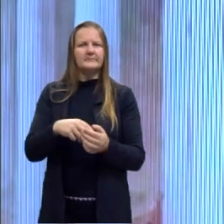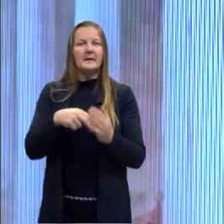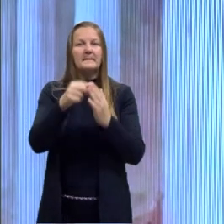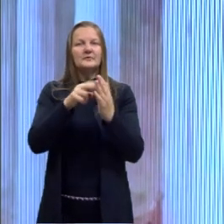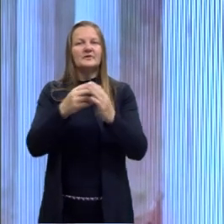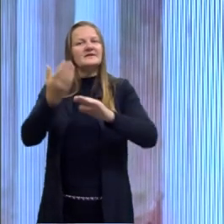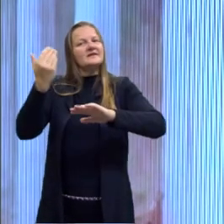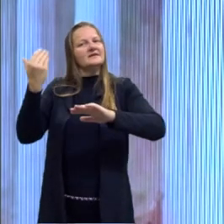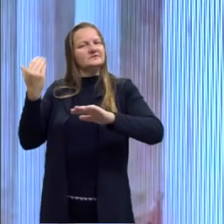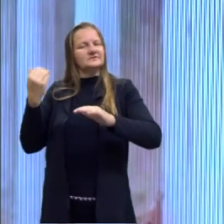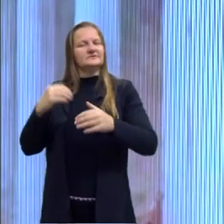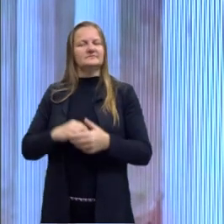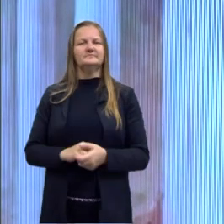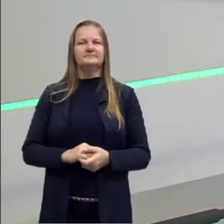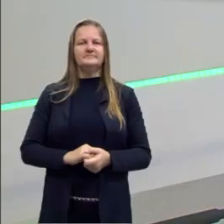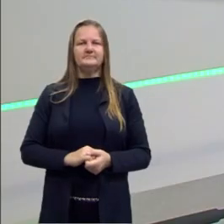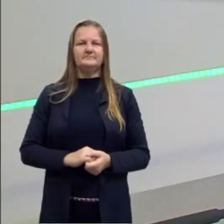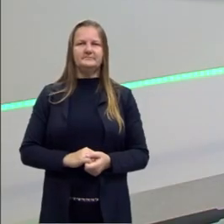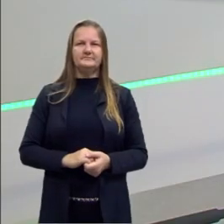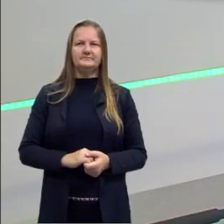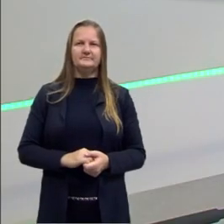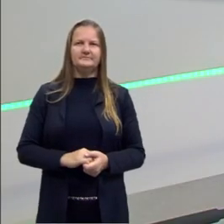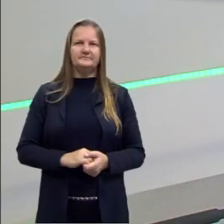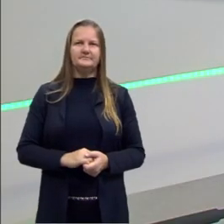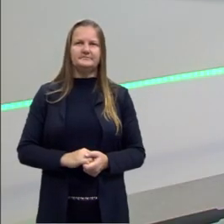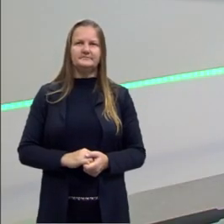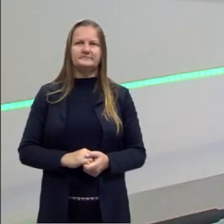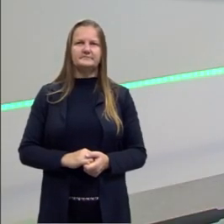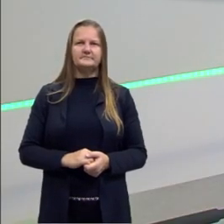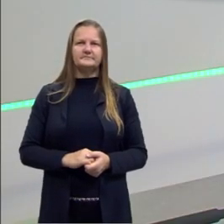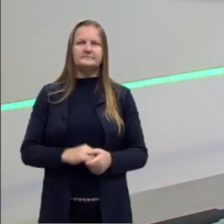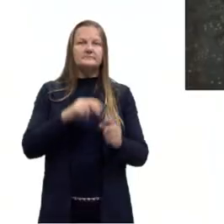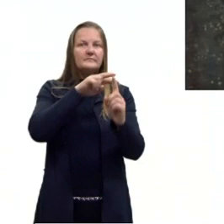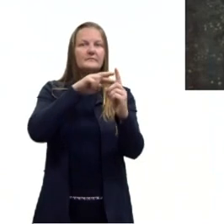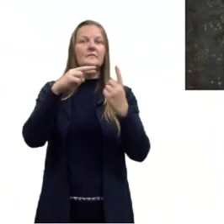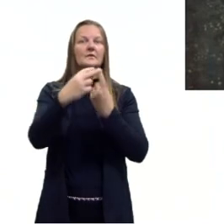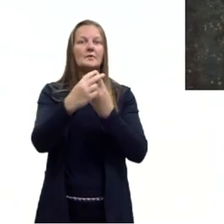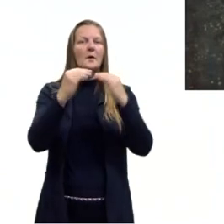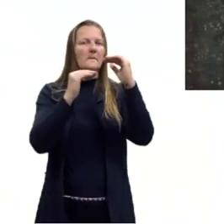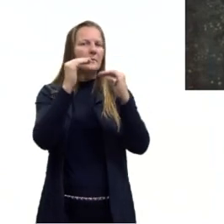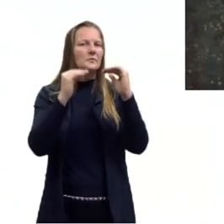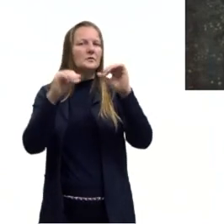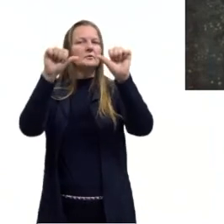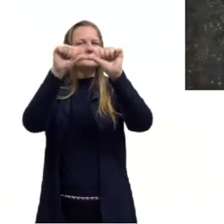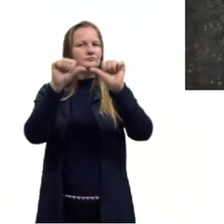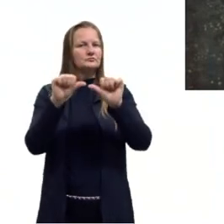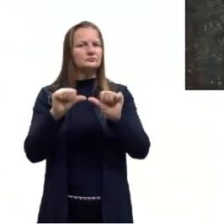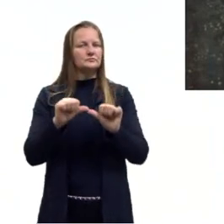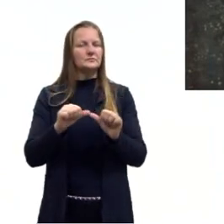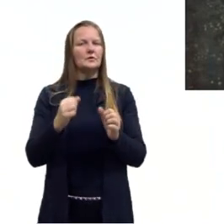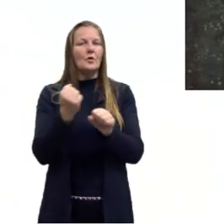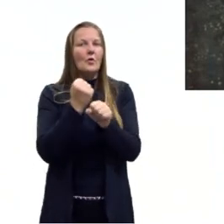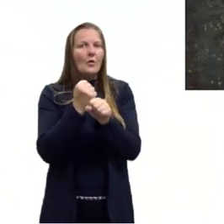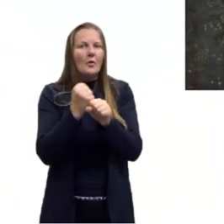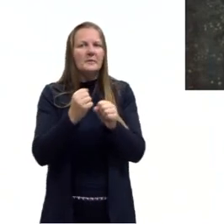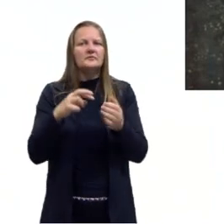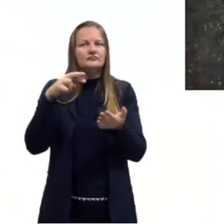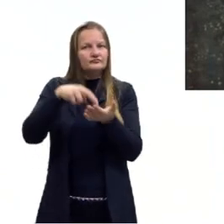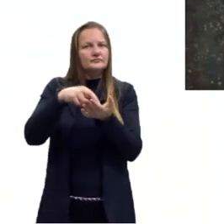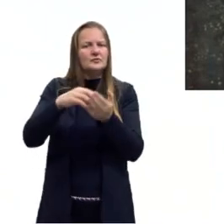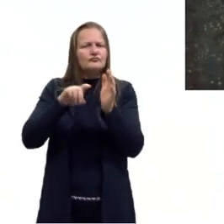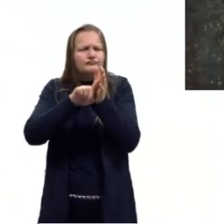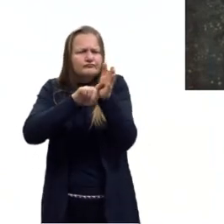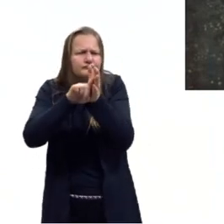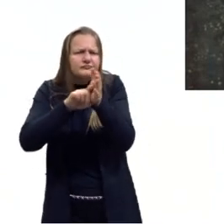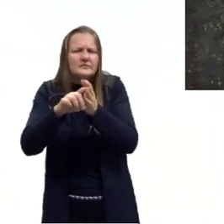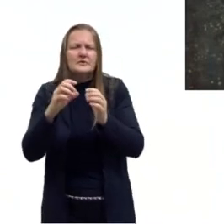pinturas que nós ficamos até aqui tá então a Perspective a proporcionalidade no intuito de produzir obras com Rigor